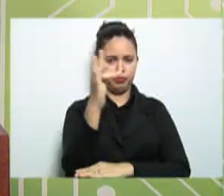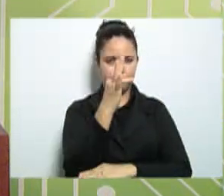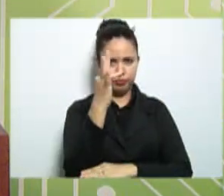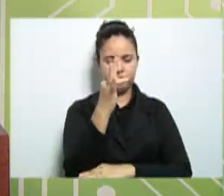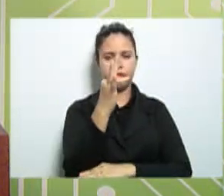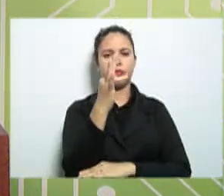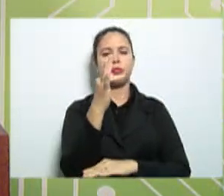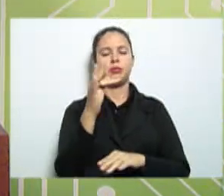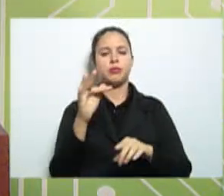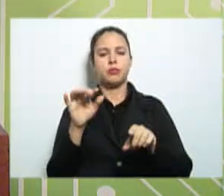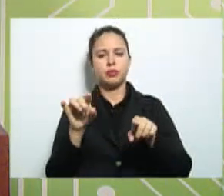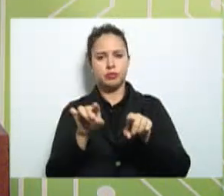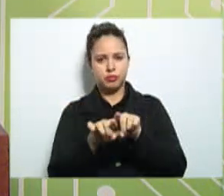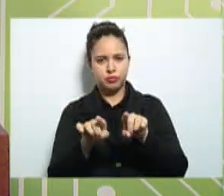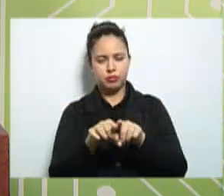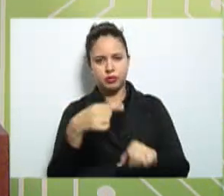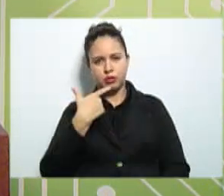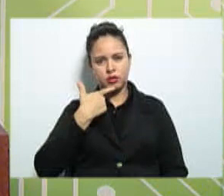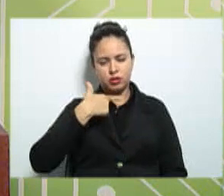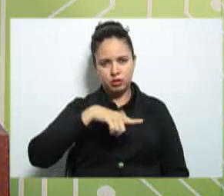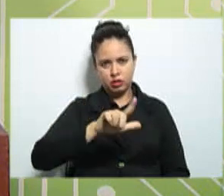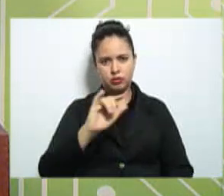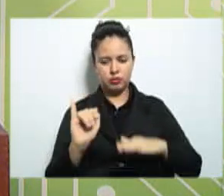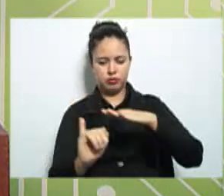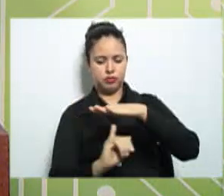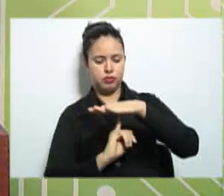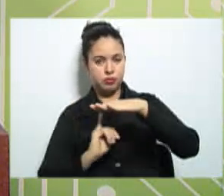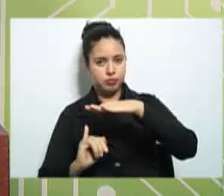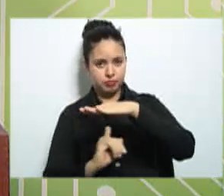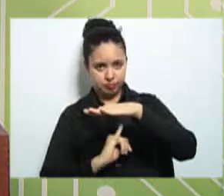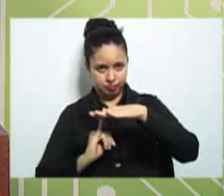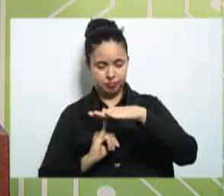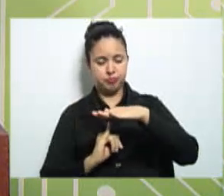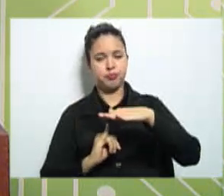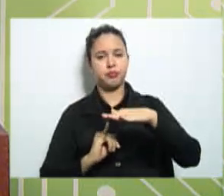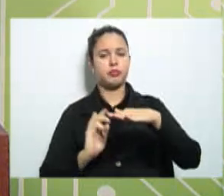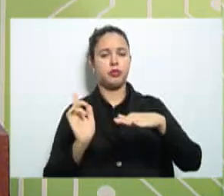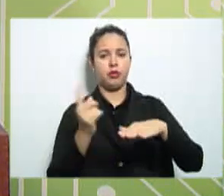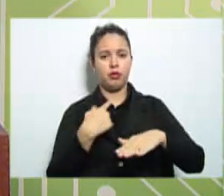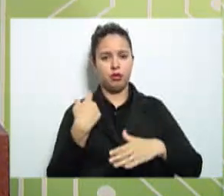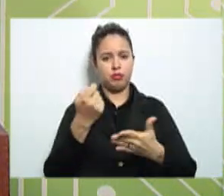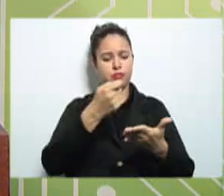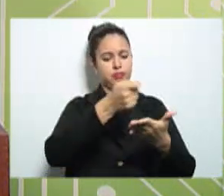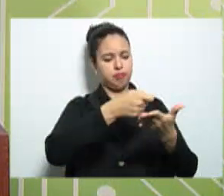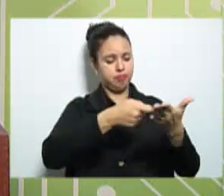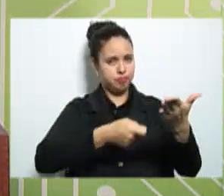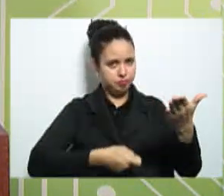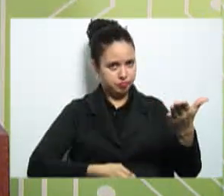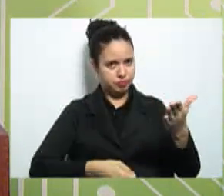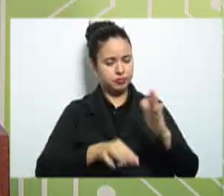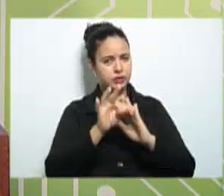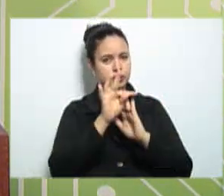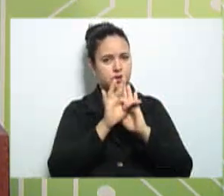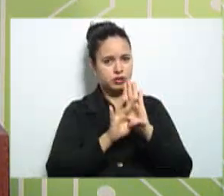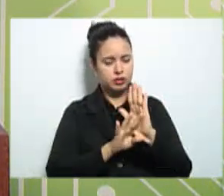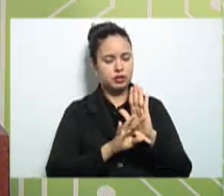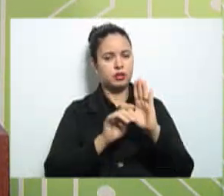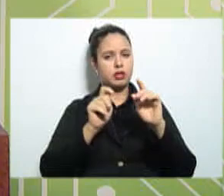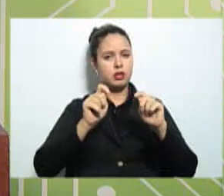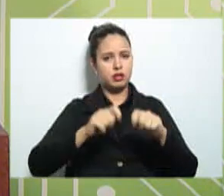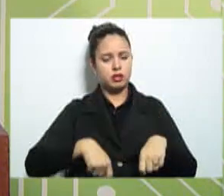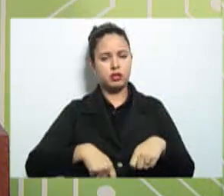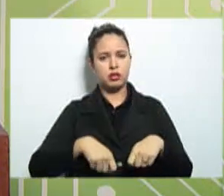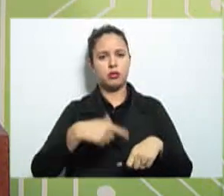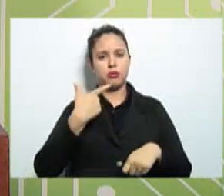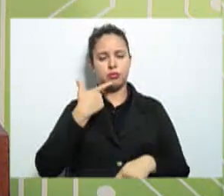vamos escrever ou falar um texto verbal, né, que é por meio de palavras, nós podemos fazer isso utilizando